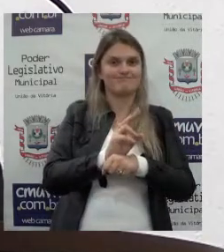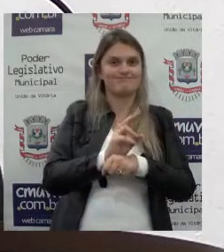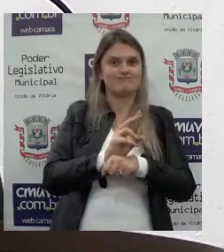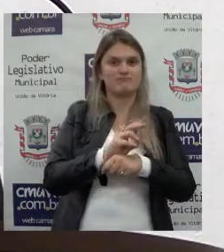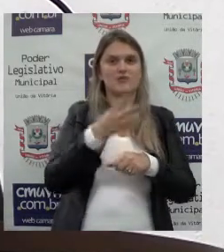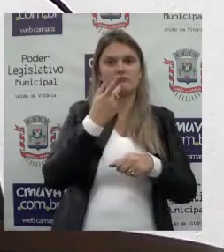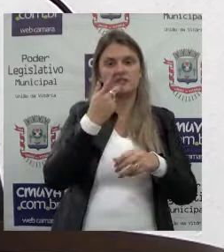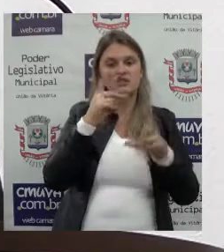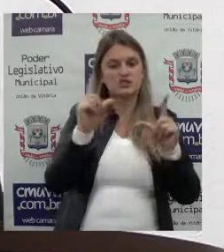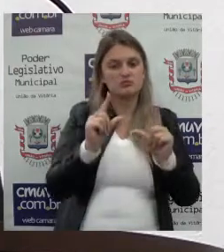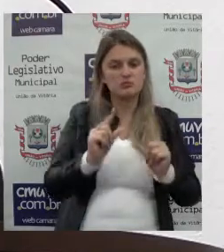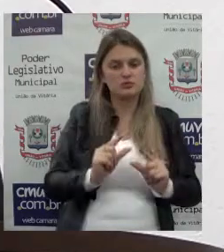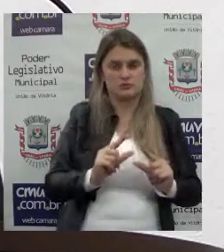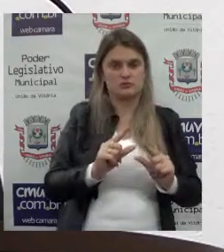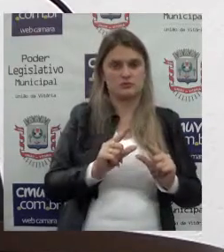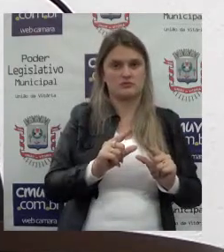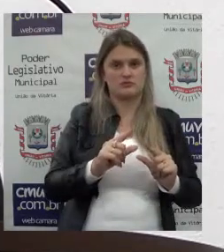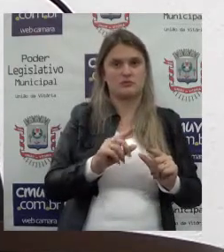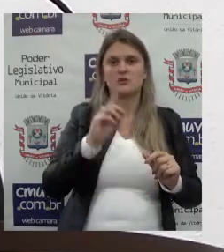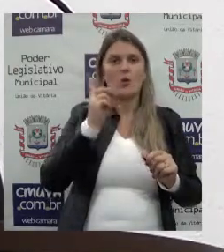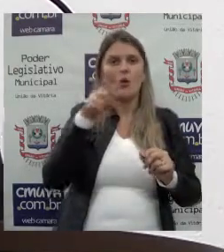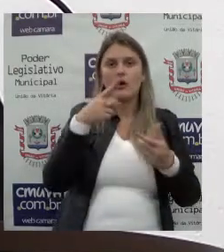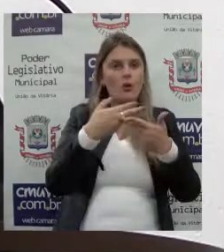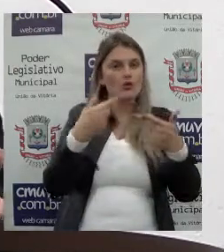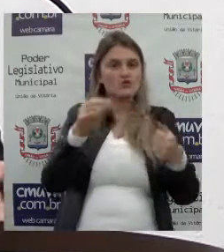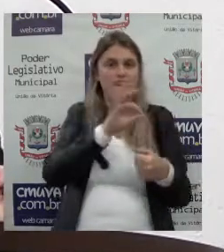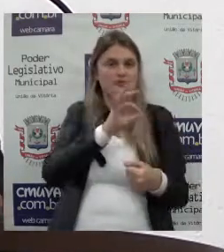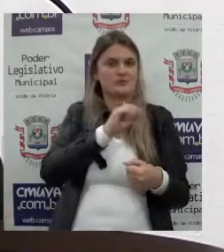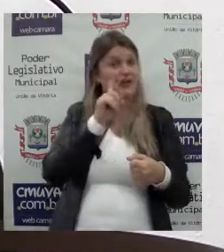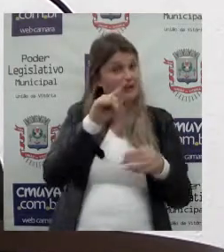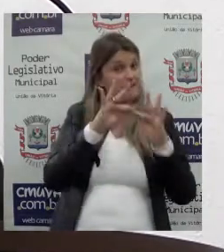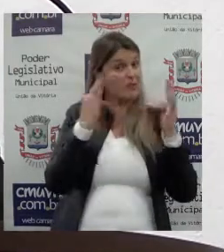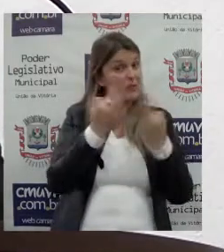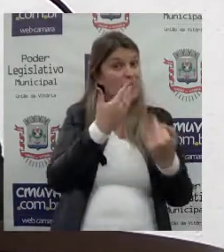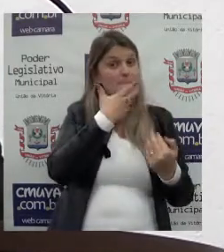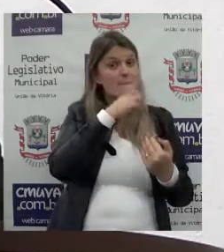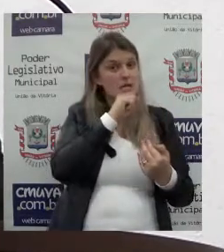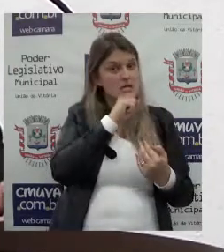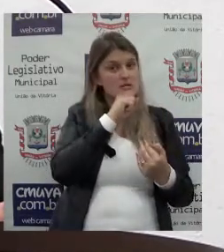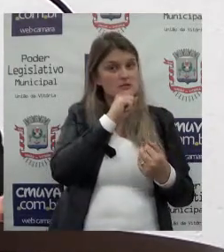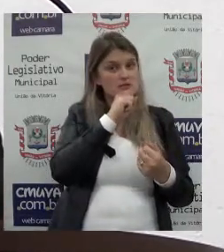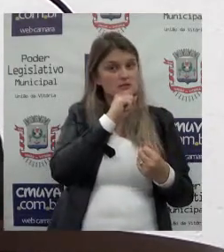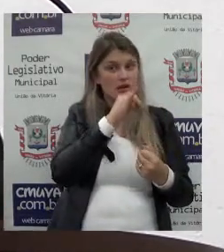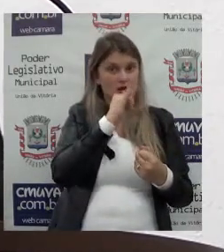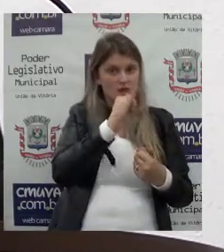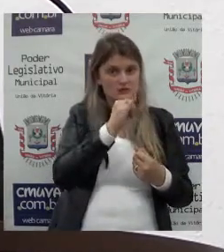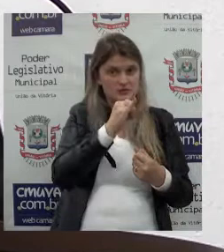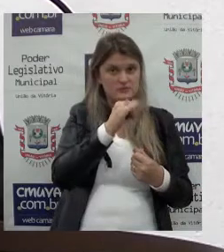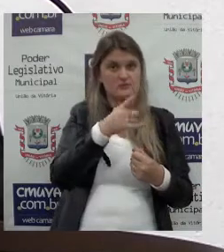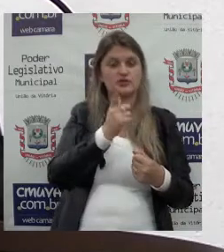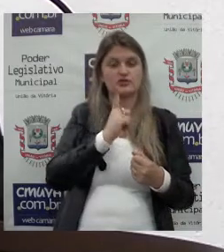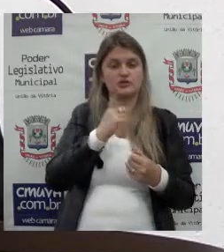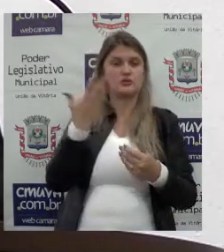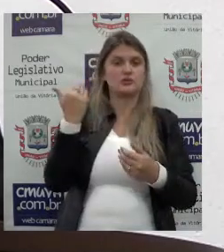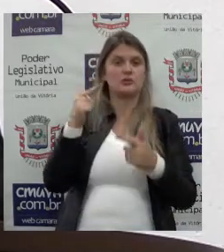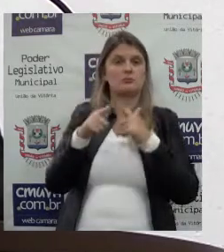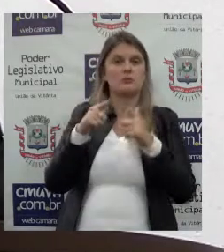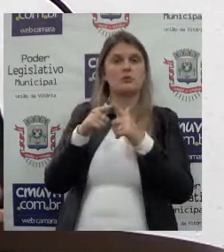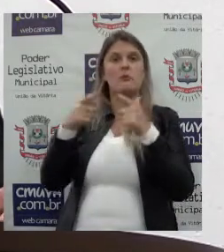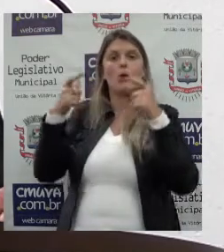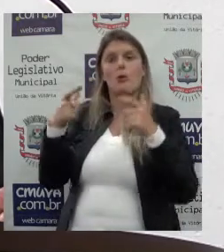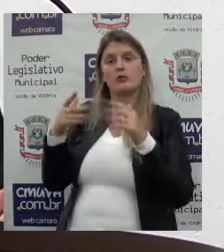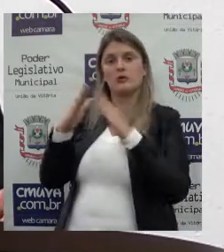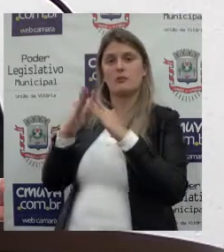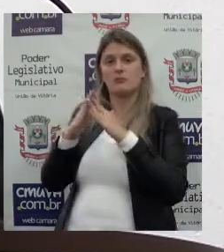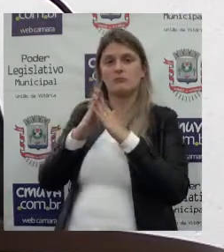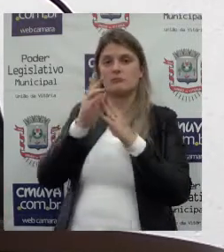policial tem que entrar na briga com o cara, lá porque são 15, 16, onde não ia ser problema de polícia. Problema de família. E eu